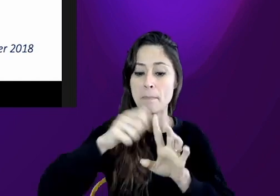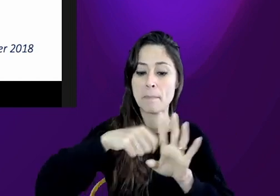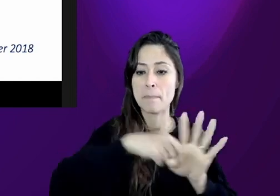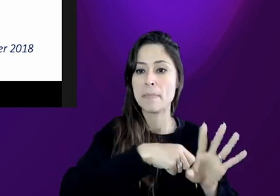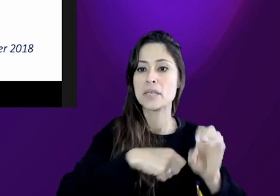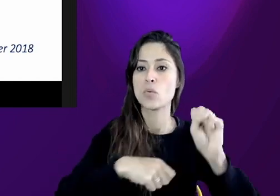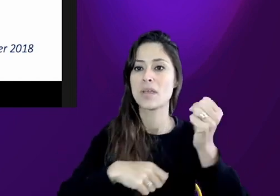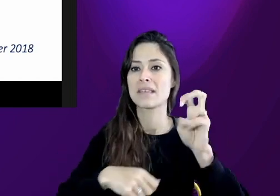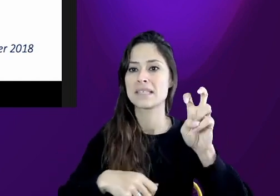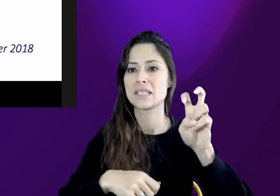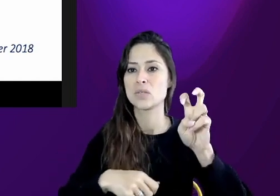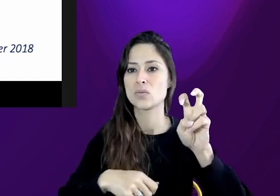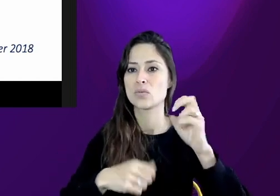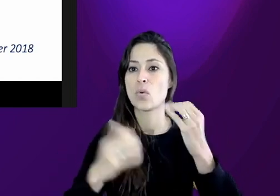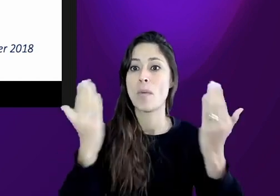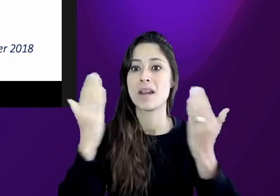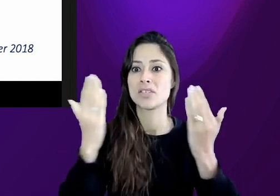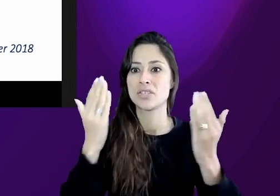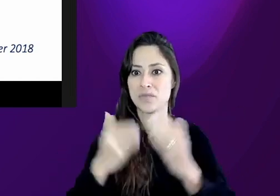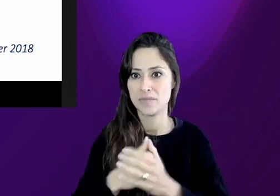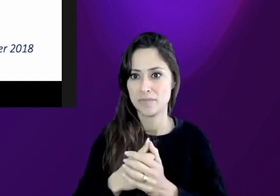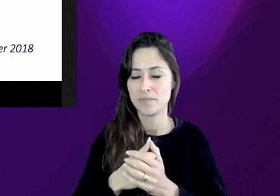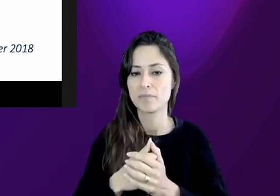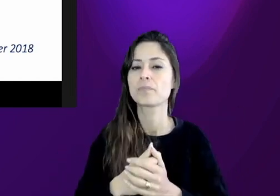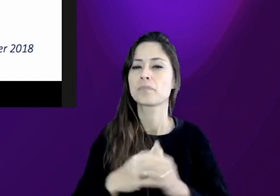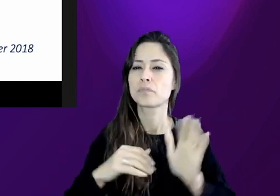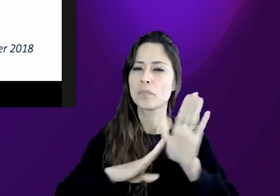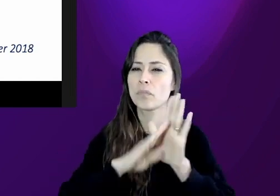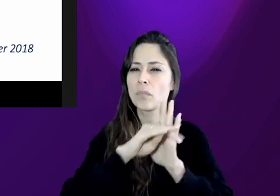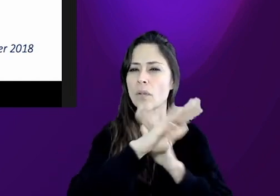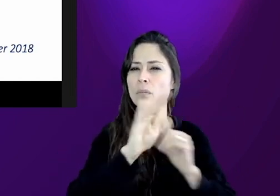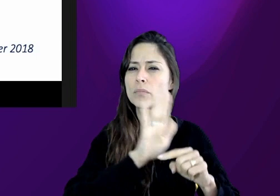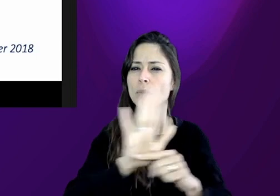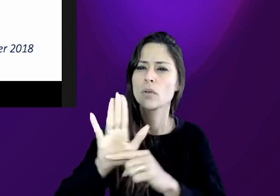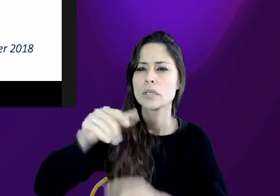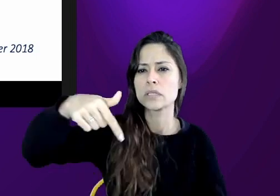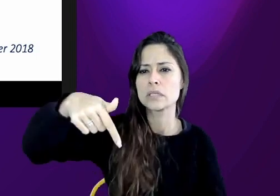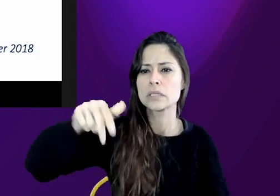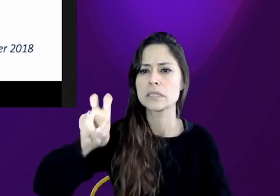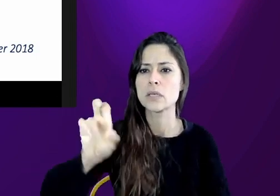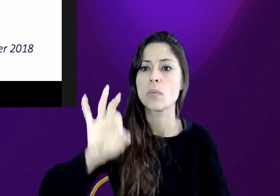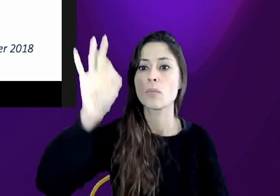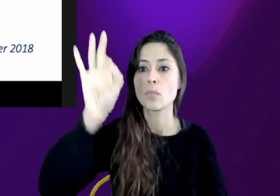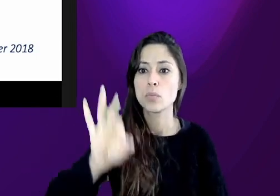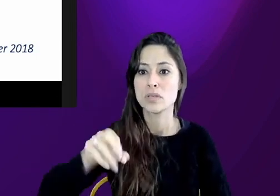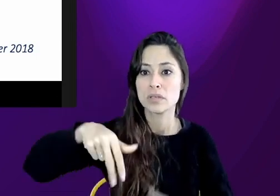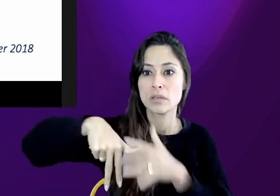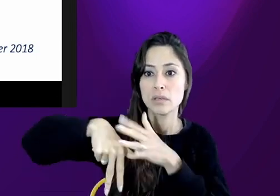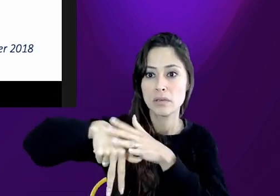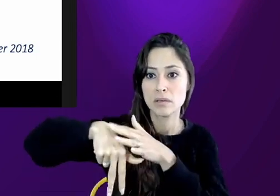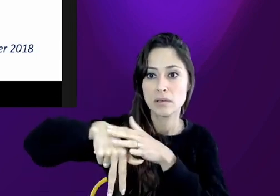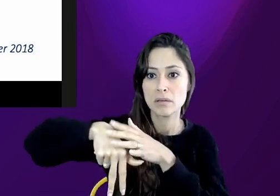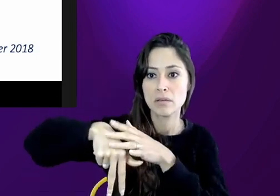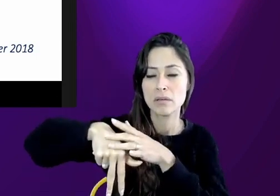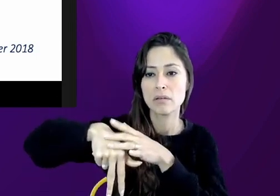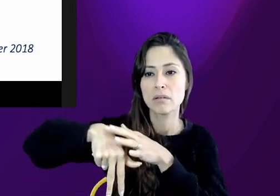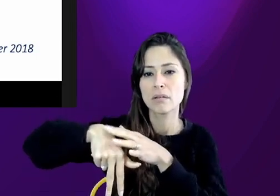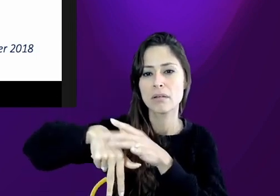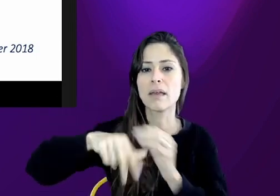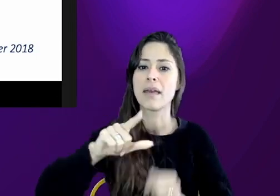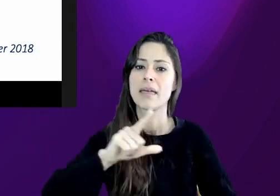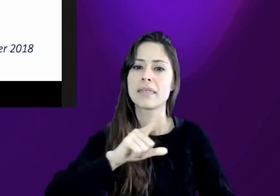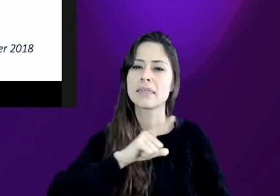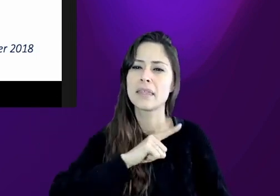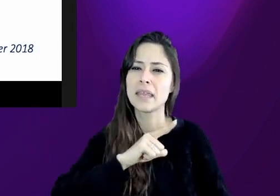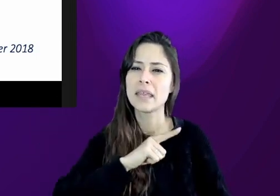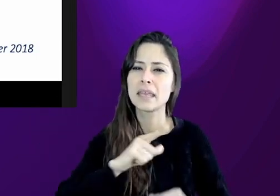mas olhando nas entrelinhas, nós percebemos que 75% dos pacientes, eles eram T1N0, que são pacientes que